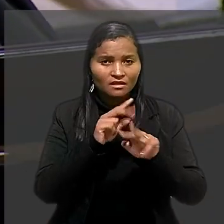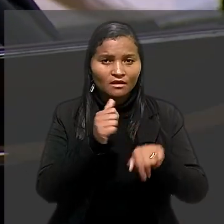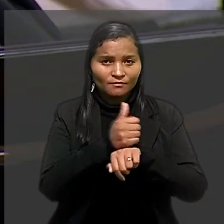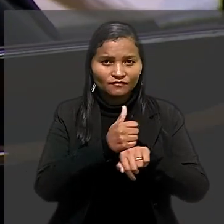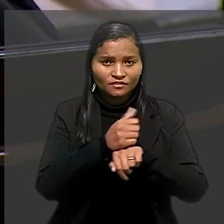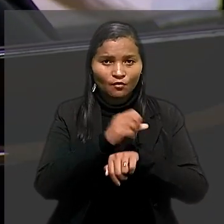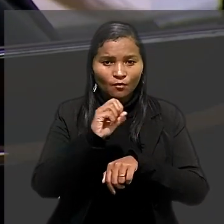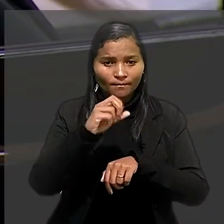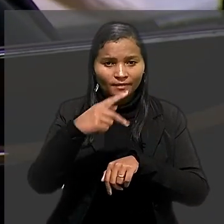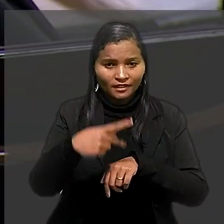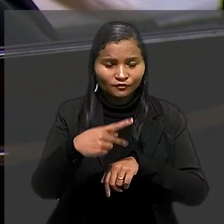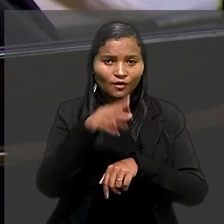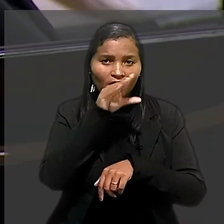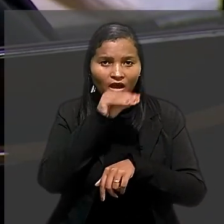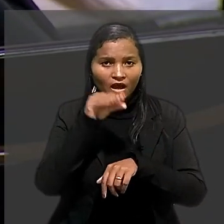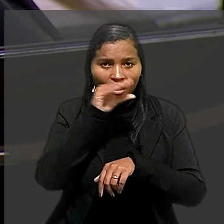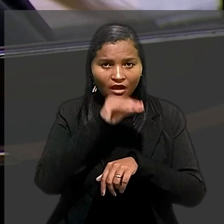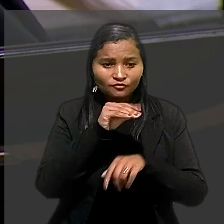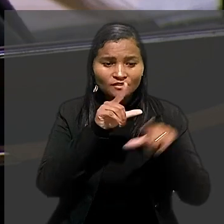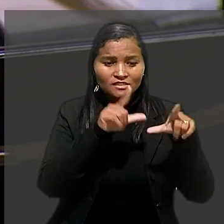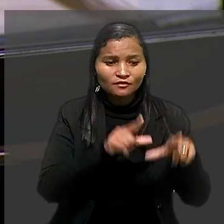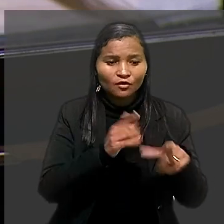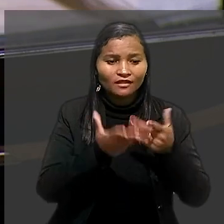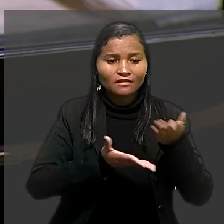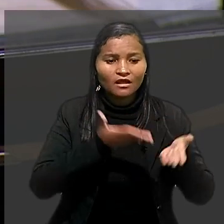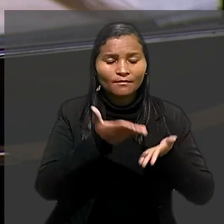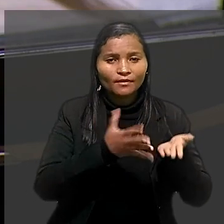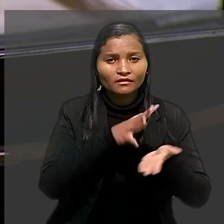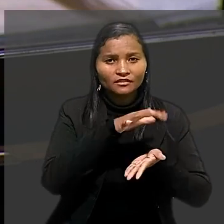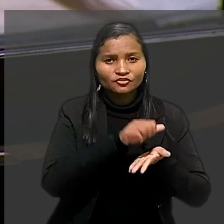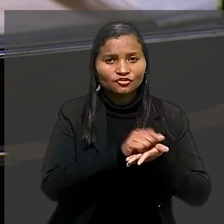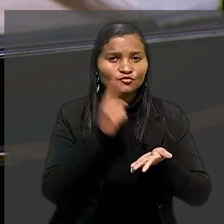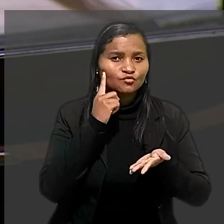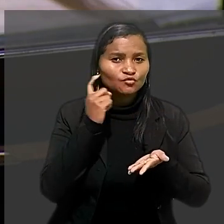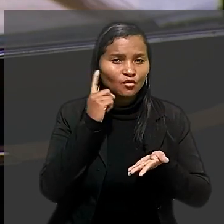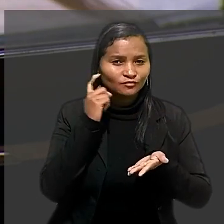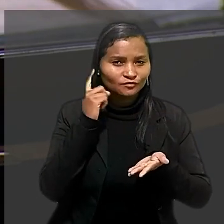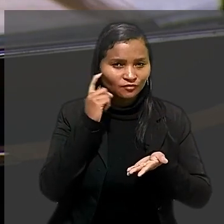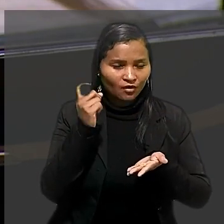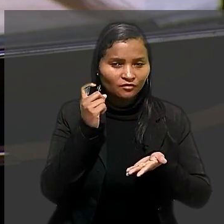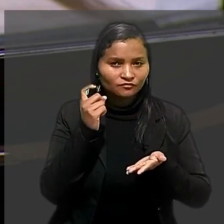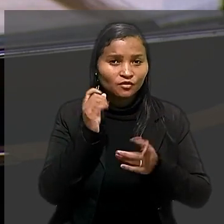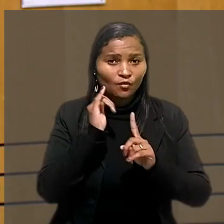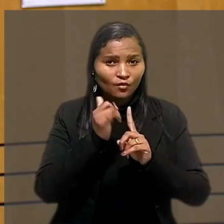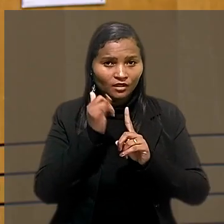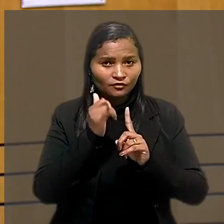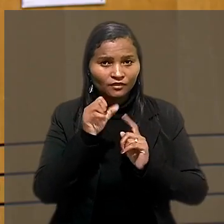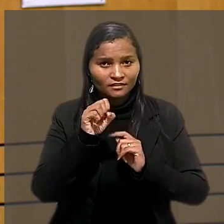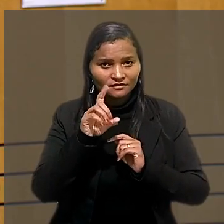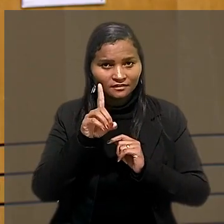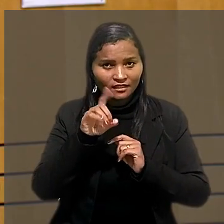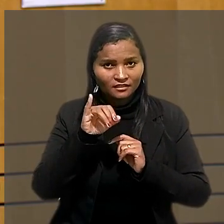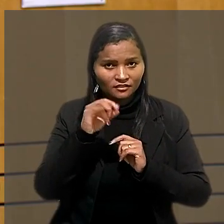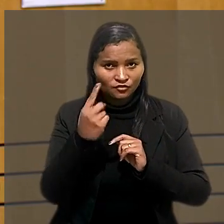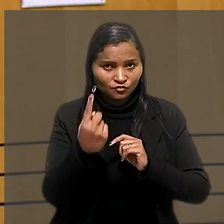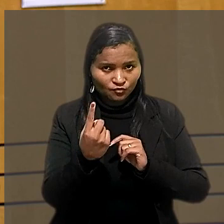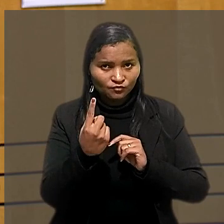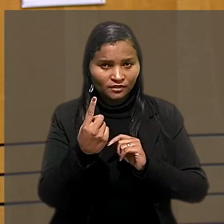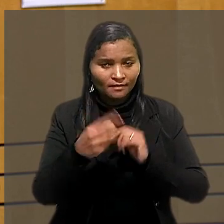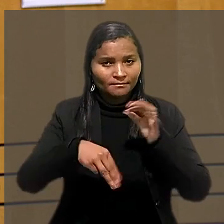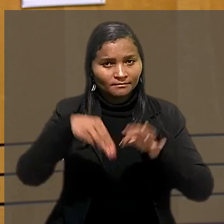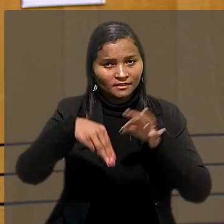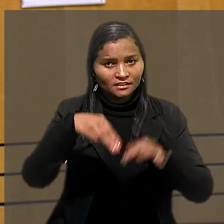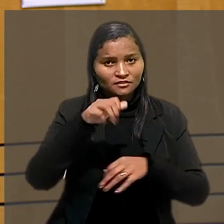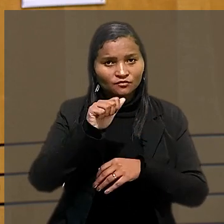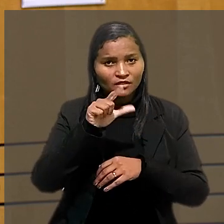visuais e a função de operador de áudio ao setor de tratamento e registros sonoros. O relator na SDI1,